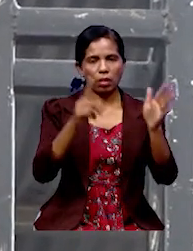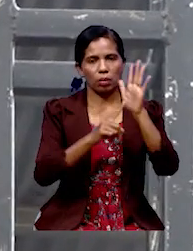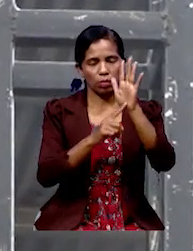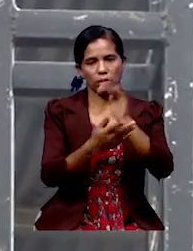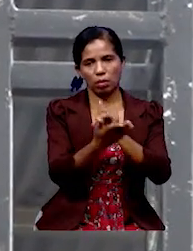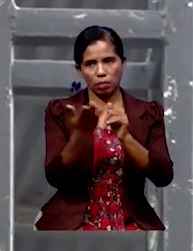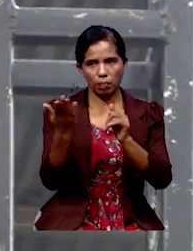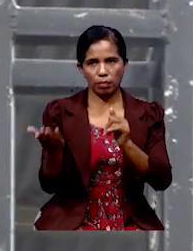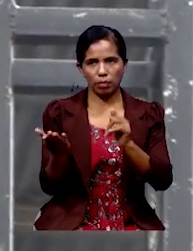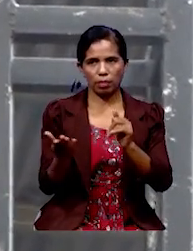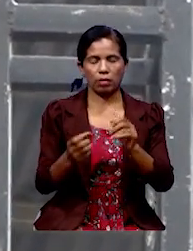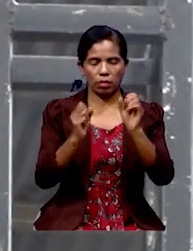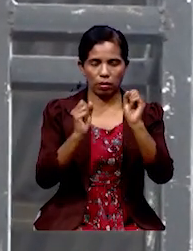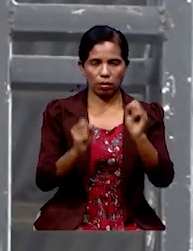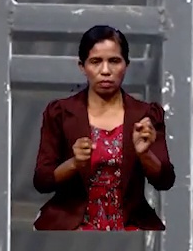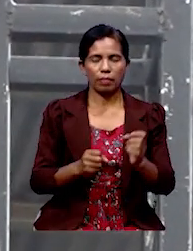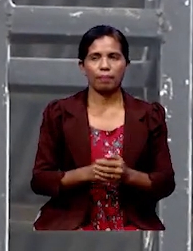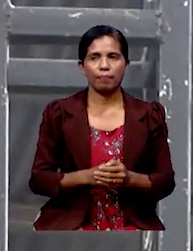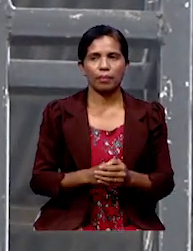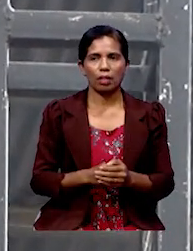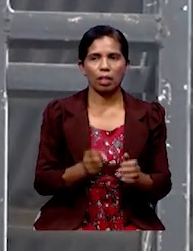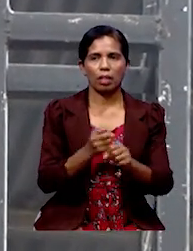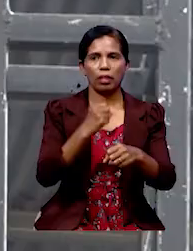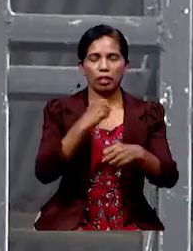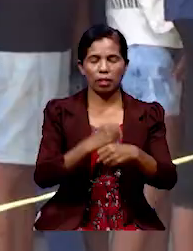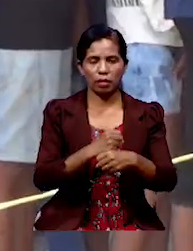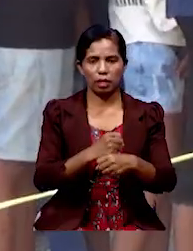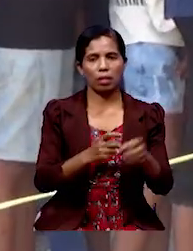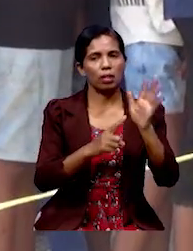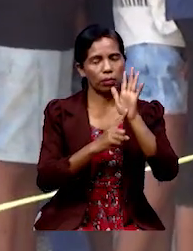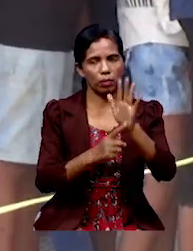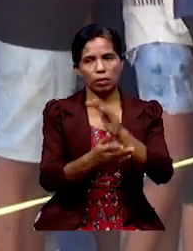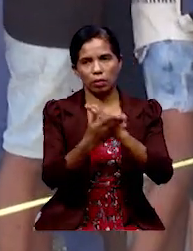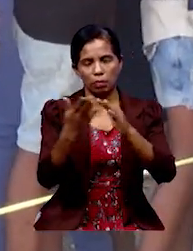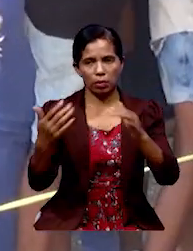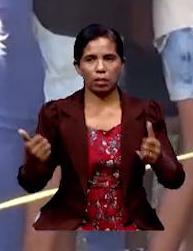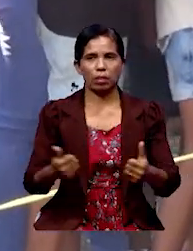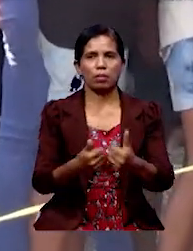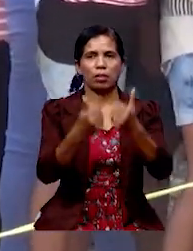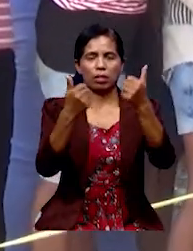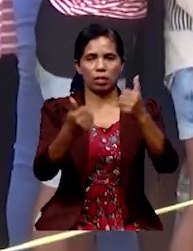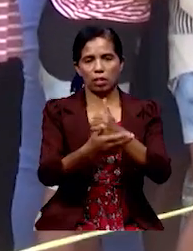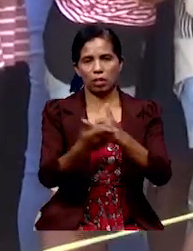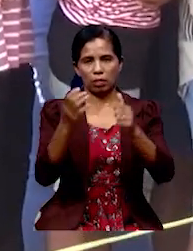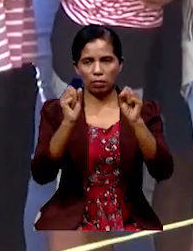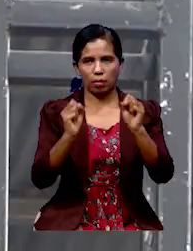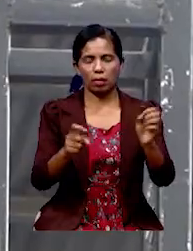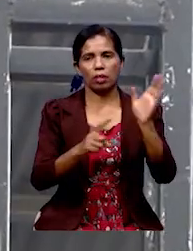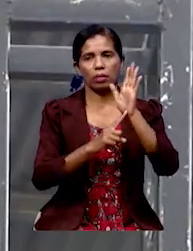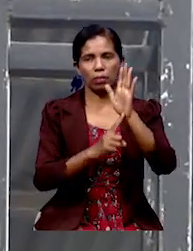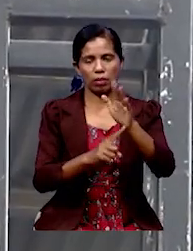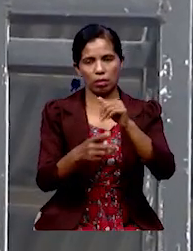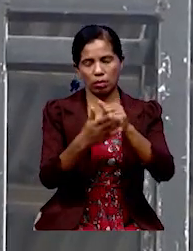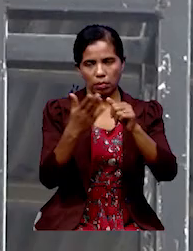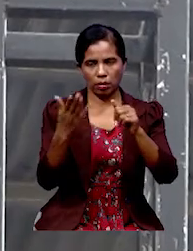tsirnia desportiva. Ato bela haklake tabo tsirnia competição. Ato ne haturu ba tabo